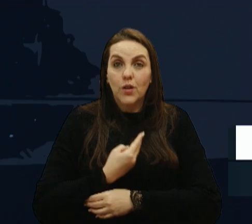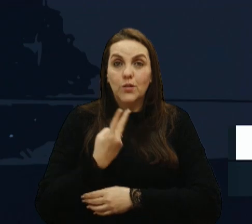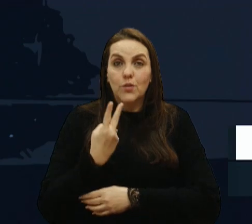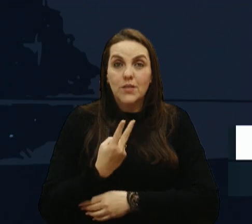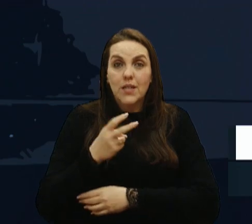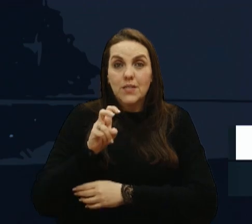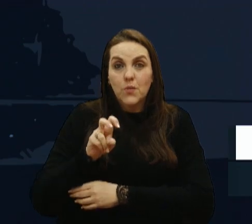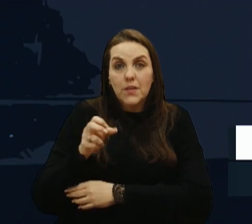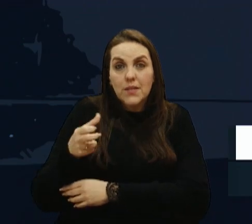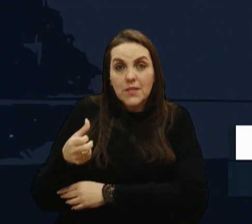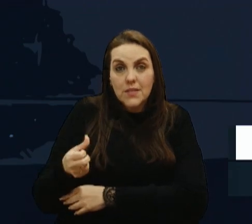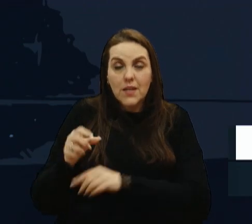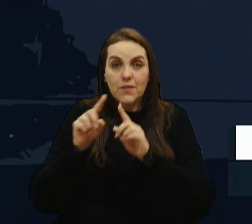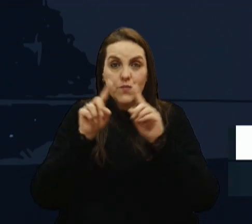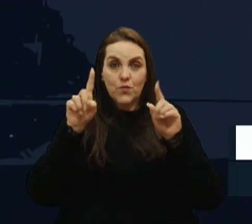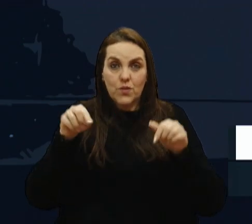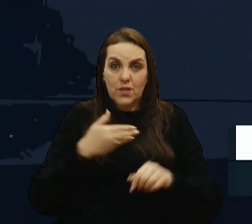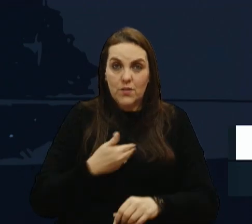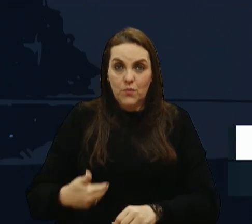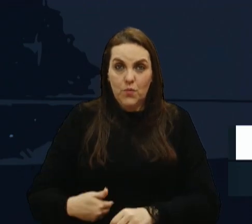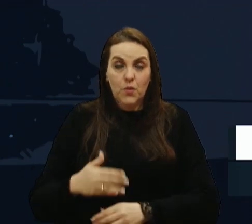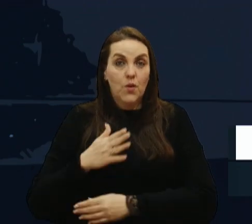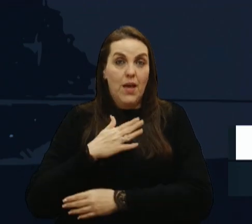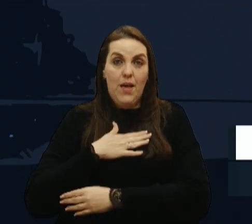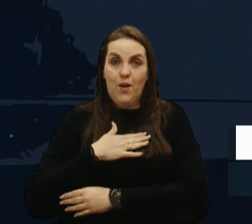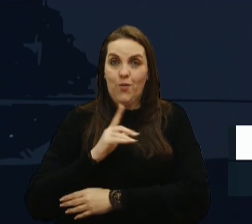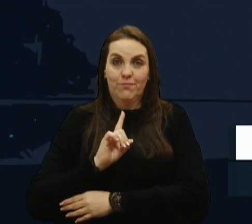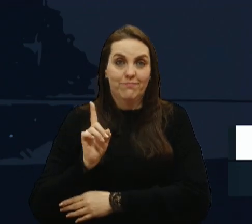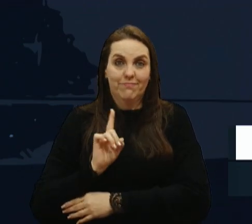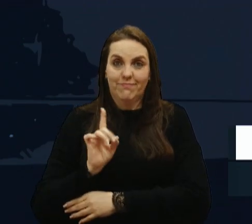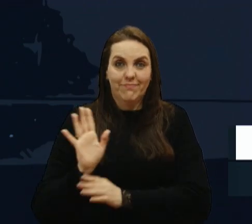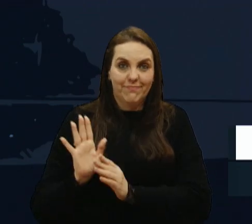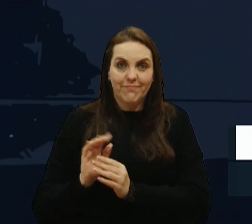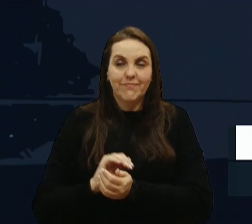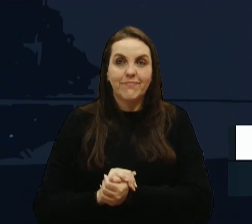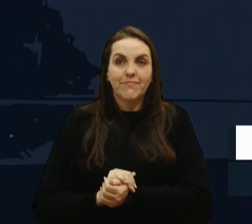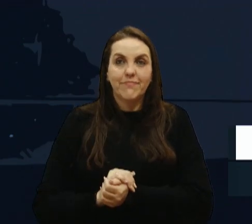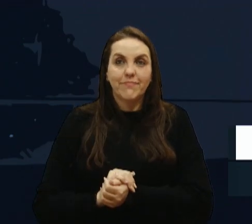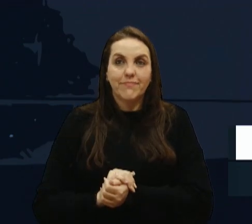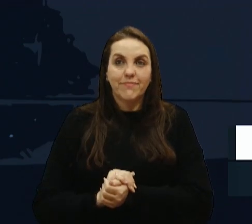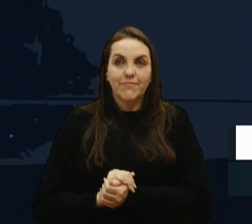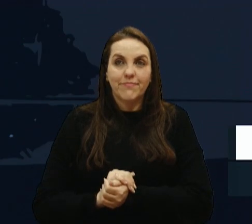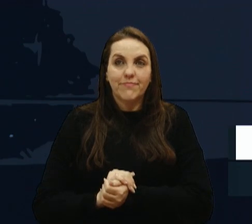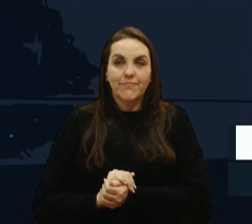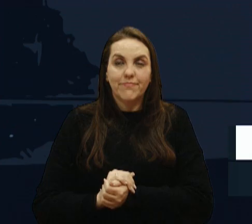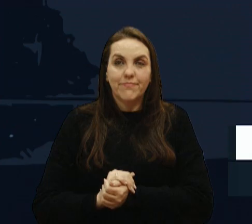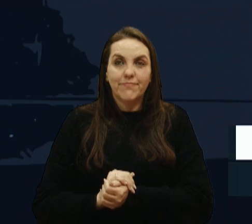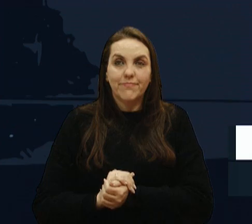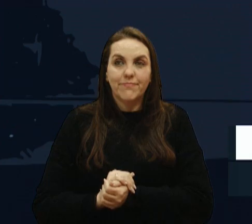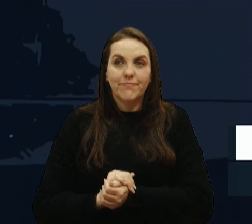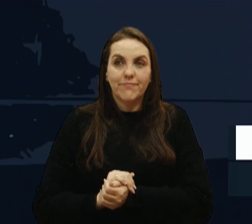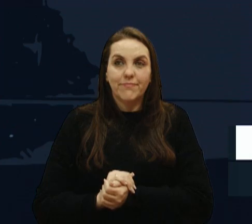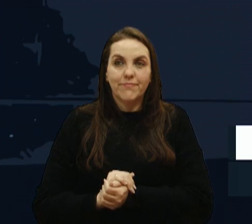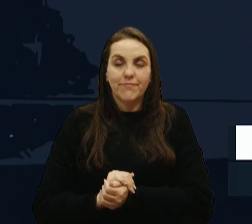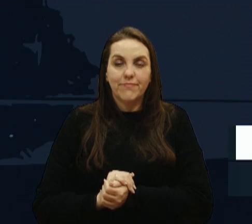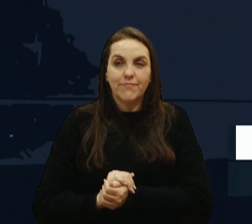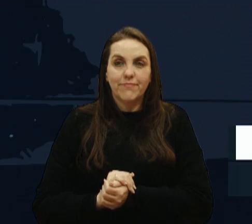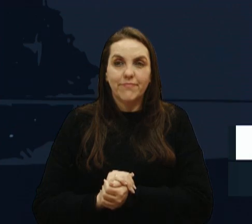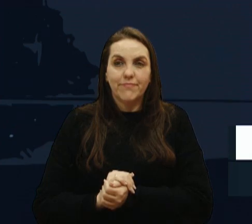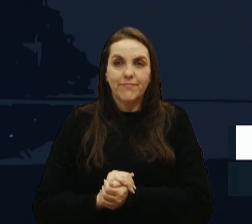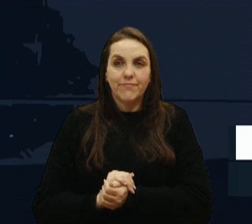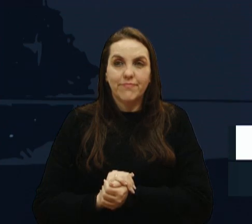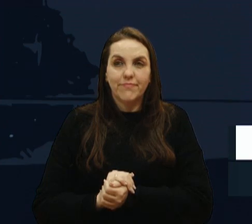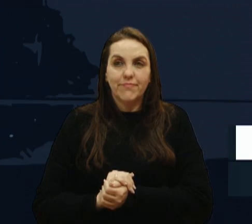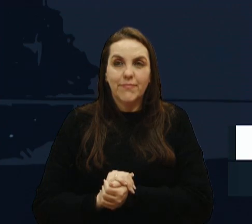256 servidores. Nós não, eu não sou servidor, né? E agora, A rede não estatal, nós temos mais